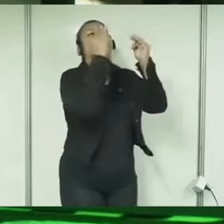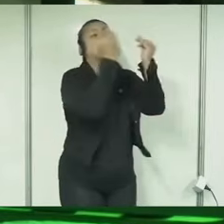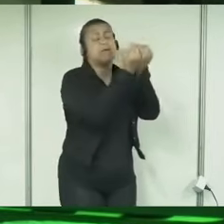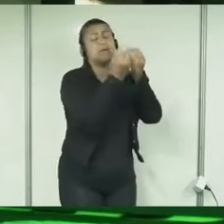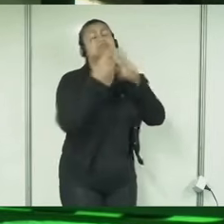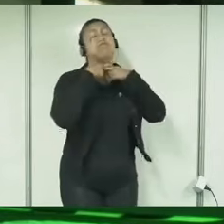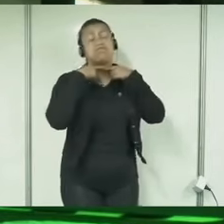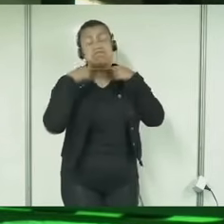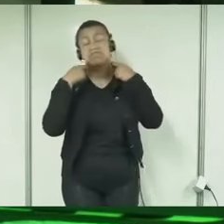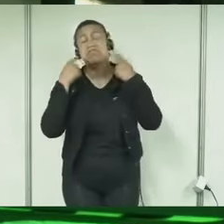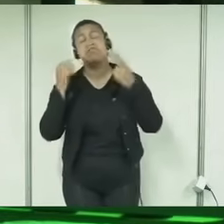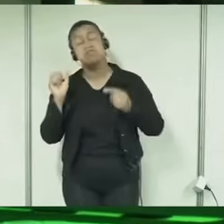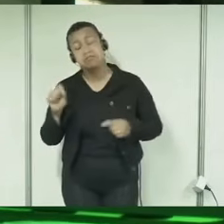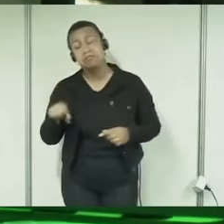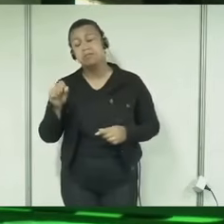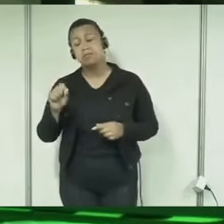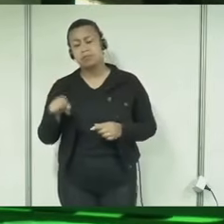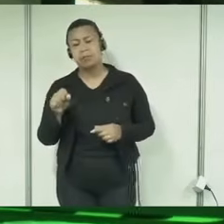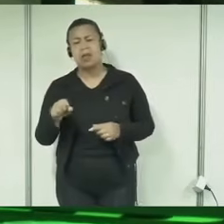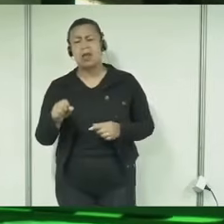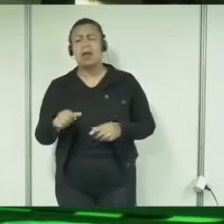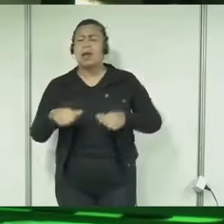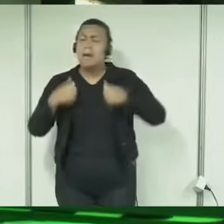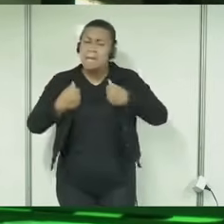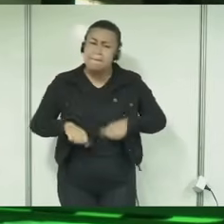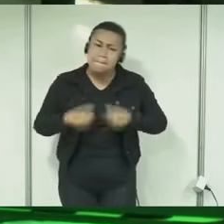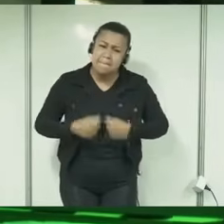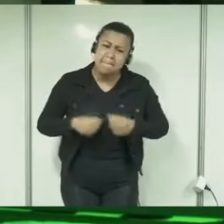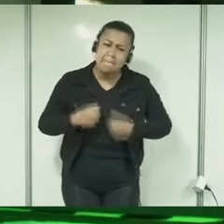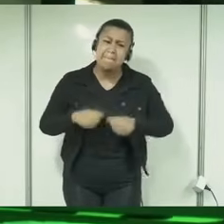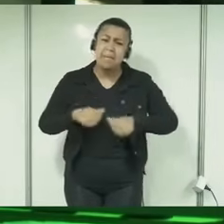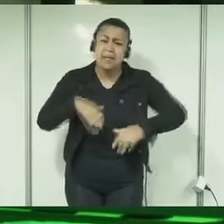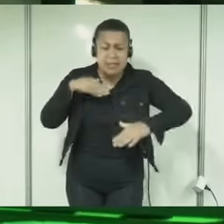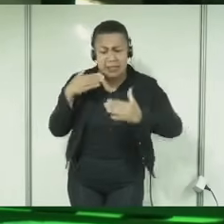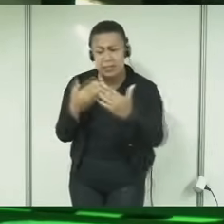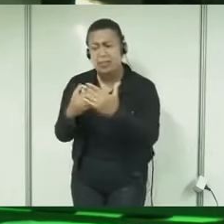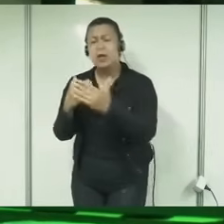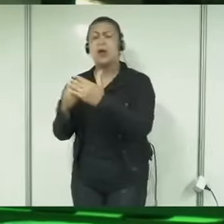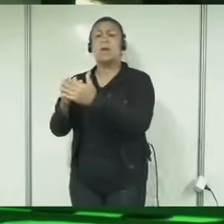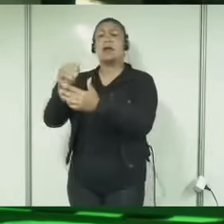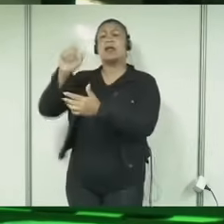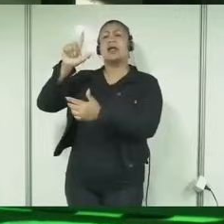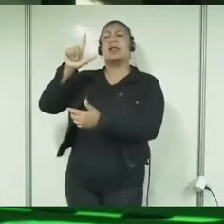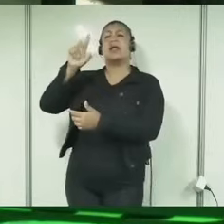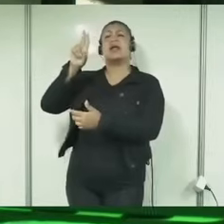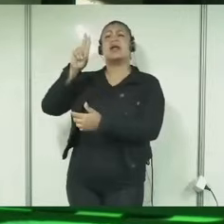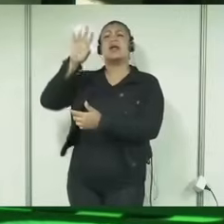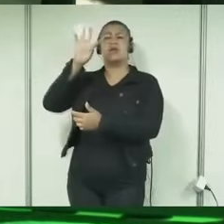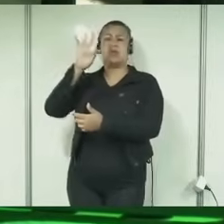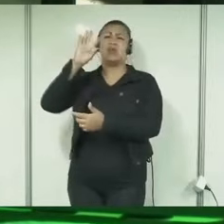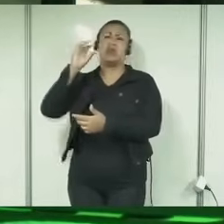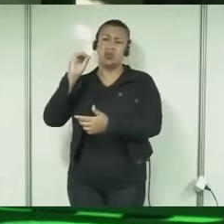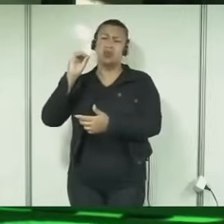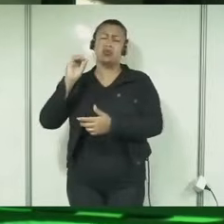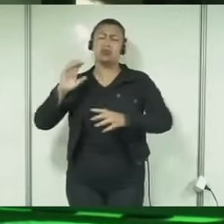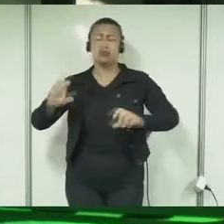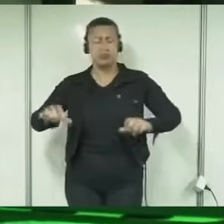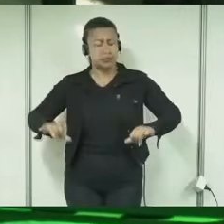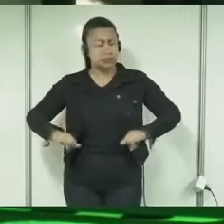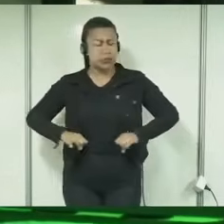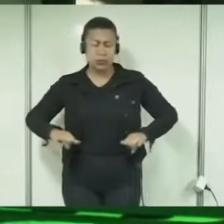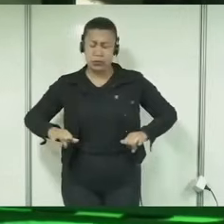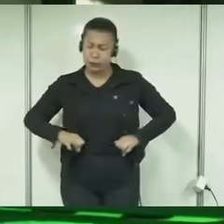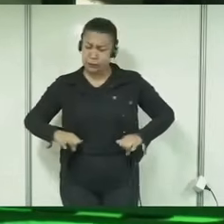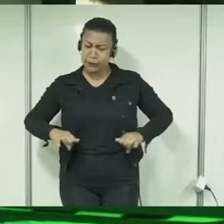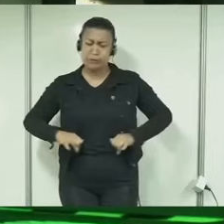é preciso enfrentar o luto. E o luto, ele tem uma dose de suportabilidade, ou seja, eu preciso ter força